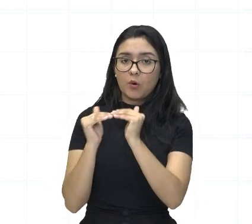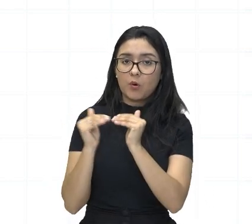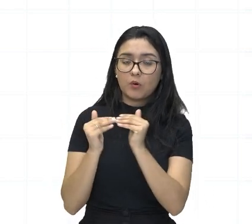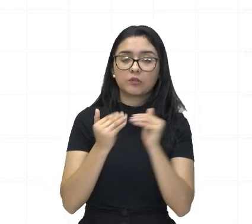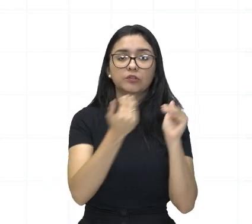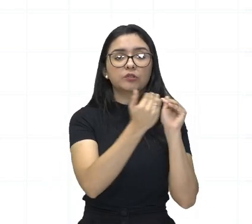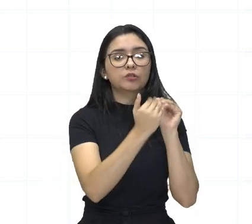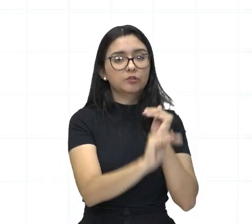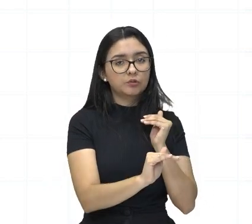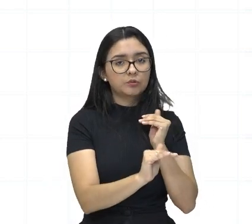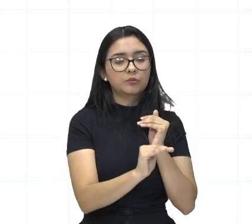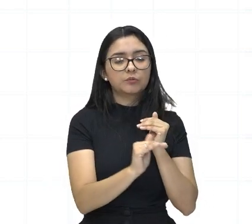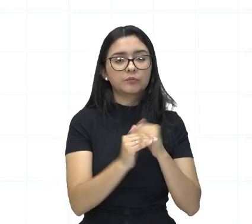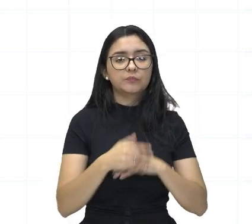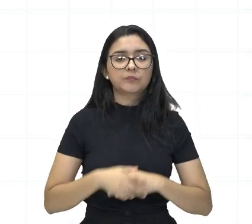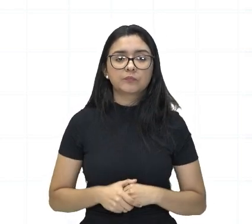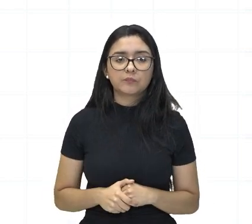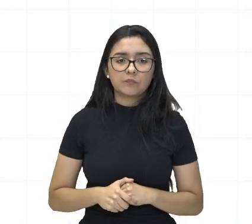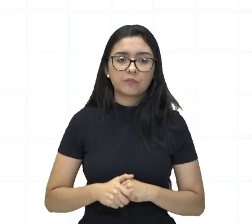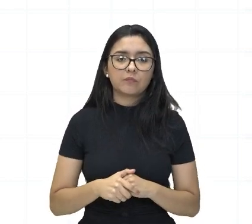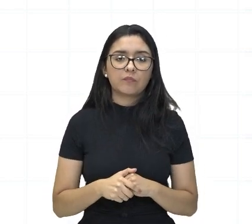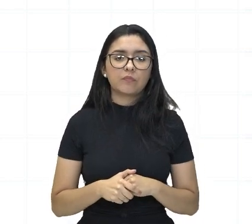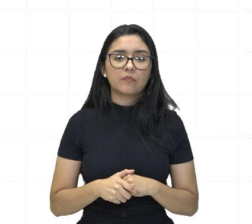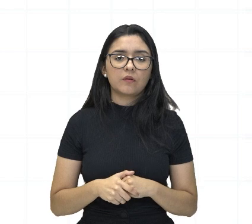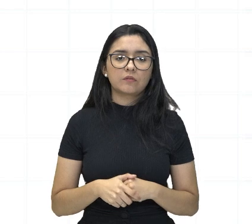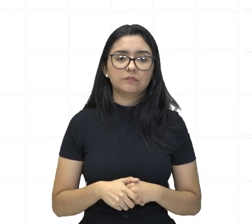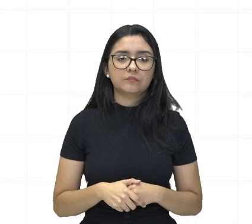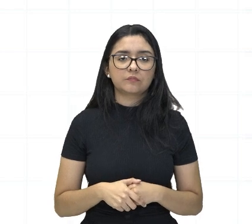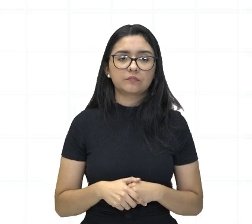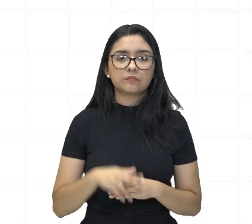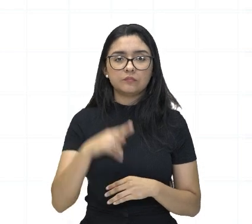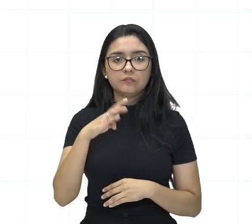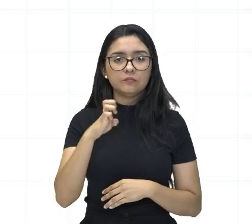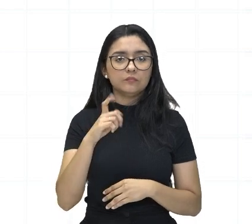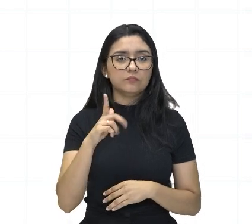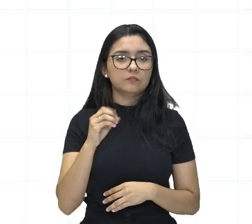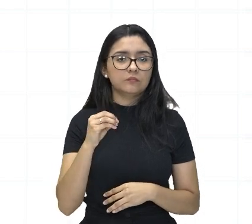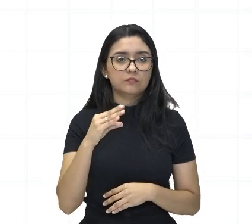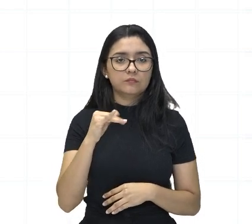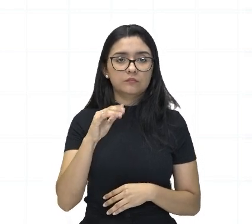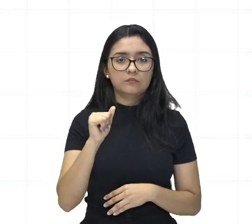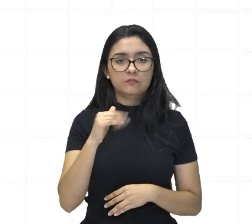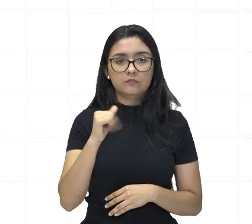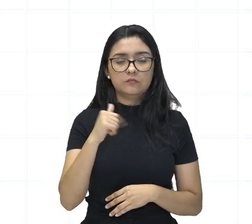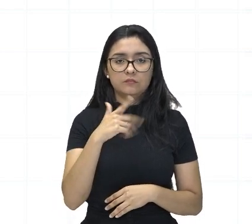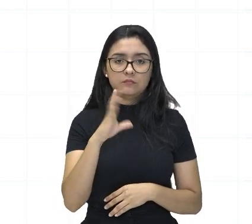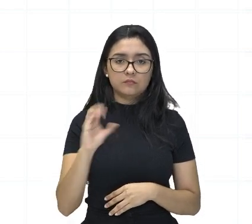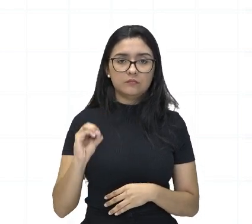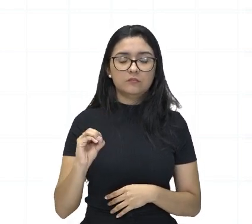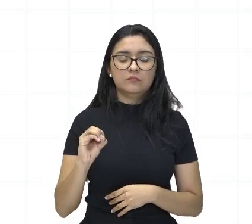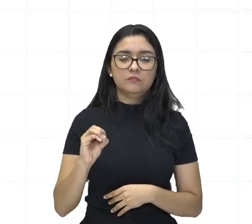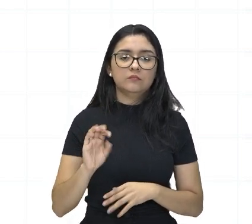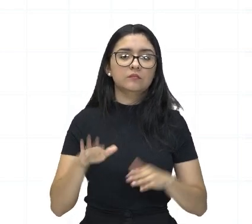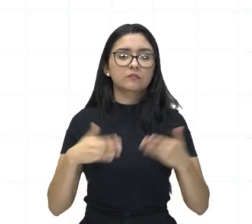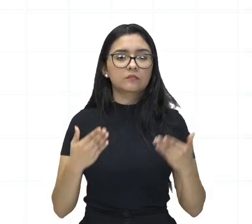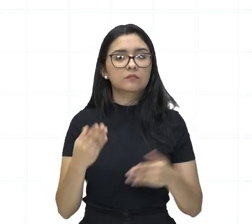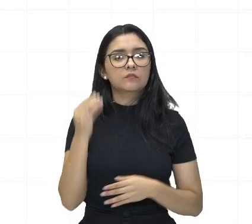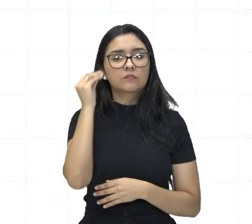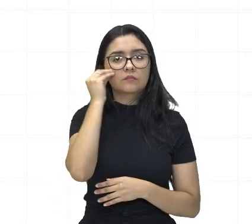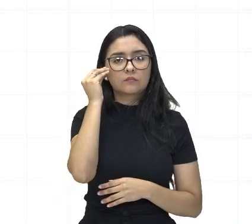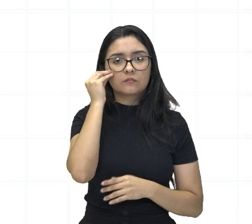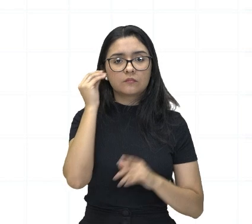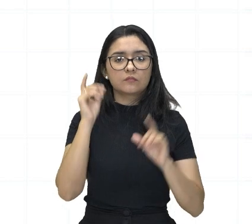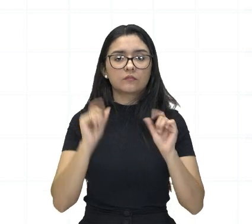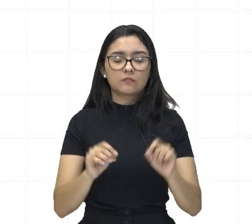parcialmente, marca um posicionamento aí de negociação, ok? Já que vimos os